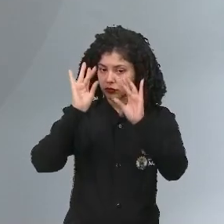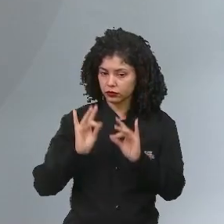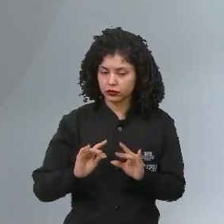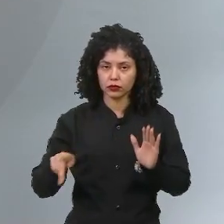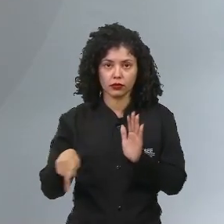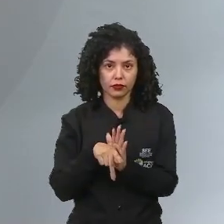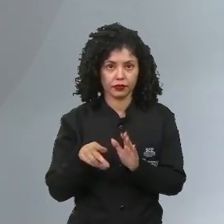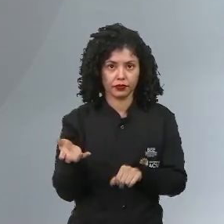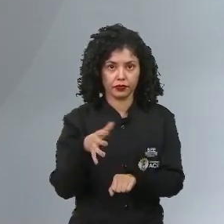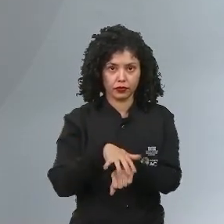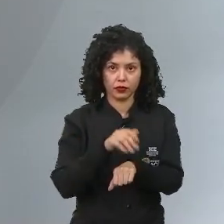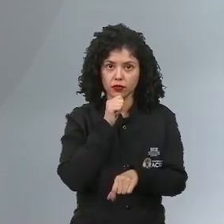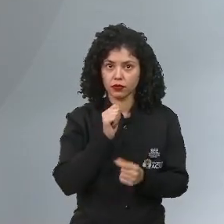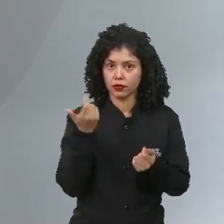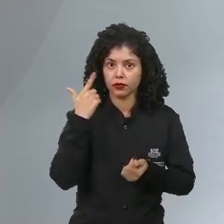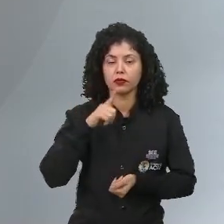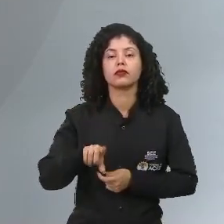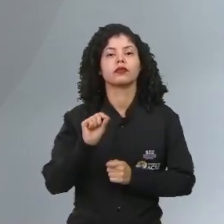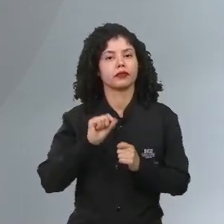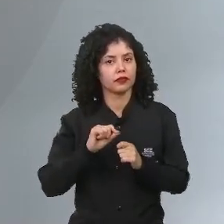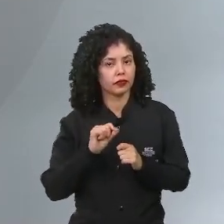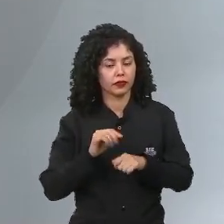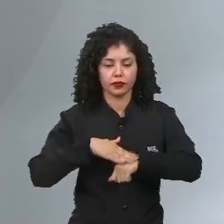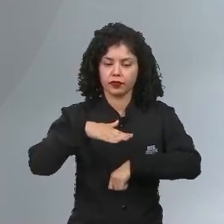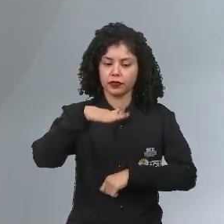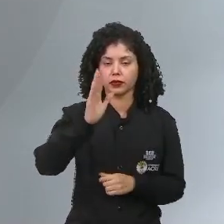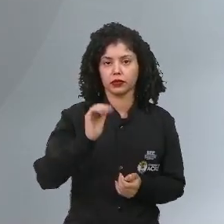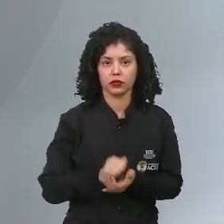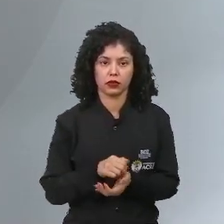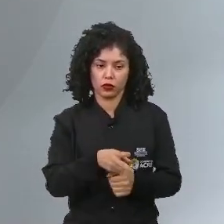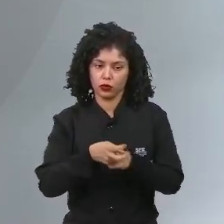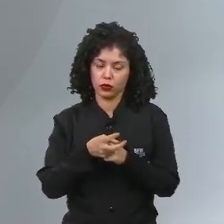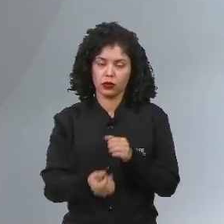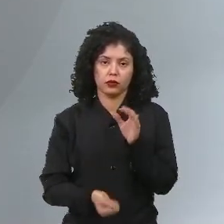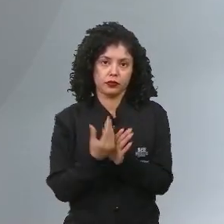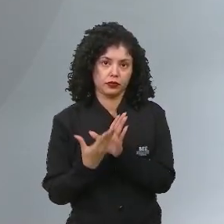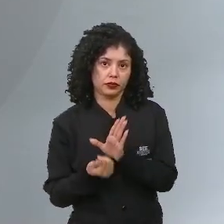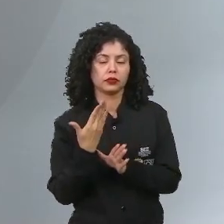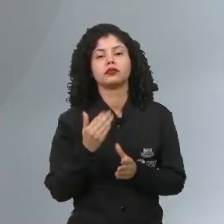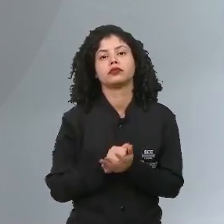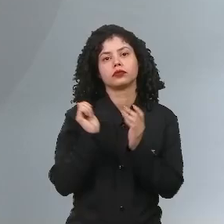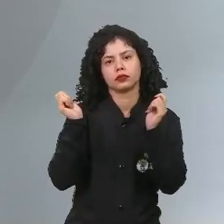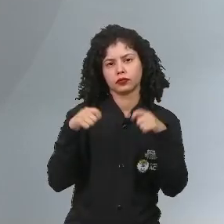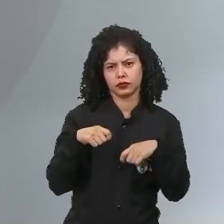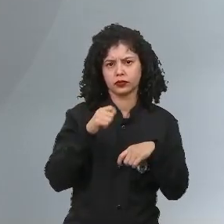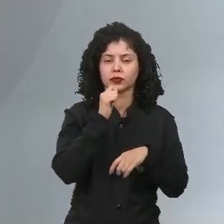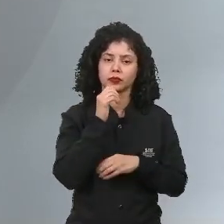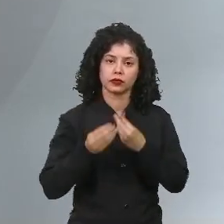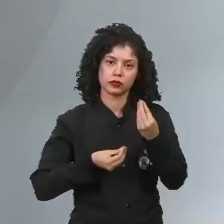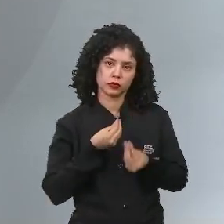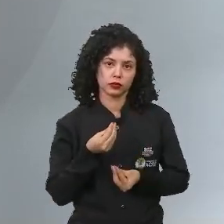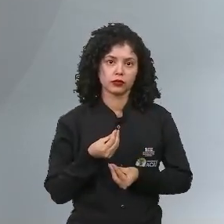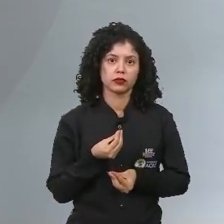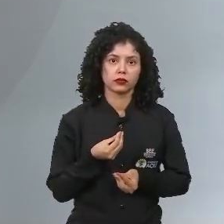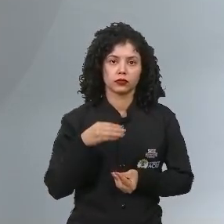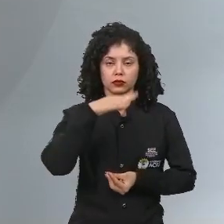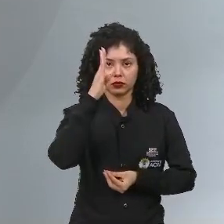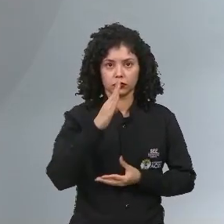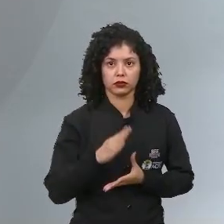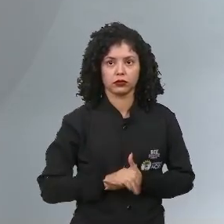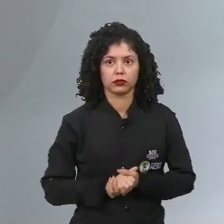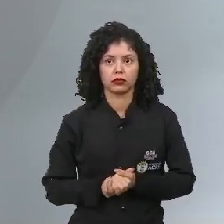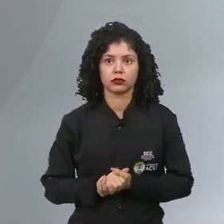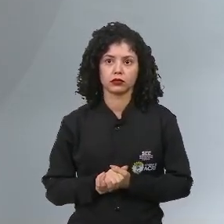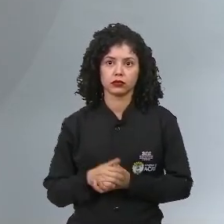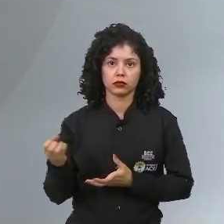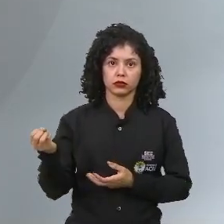dentro da colônia para conseguir fazer o máximo da extração e gerar o máximo de lucro possível com o Brasil, agora